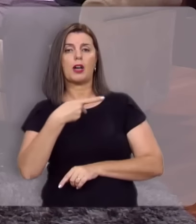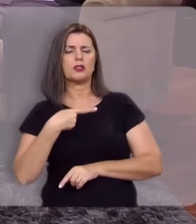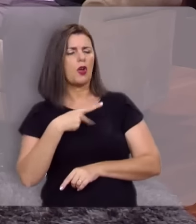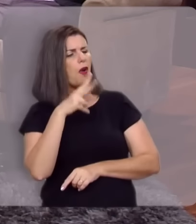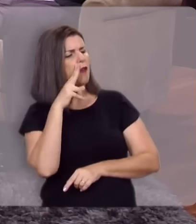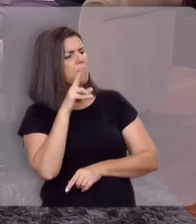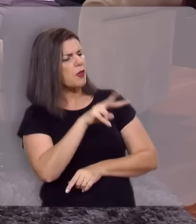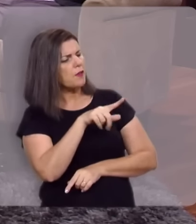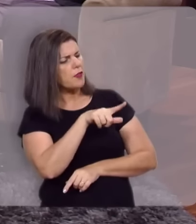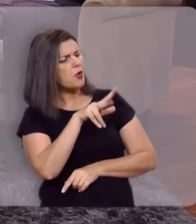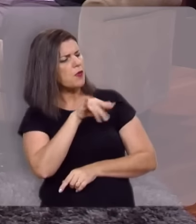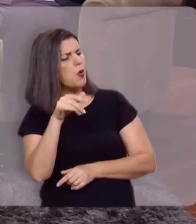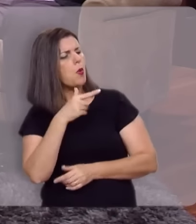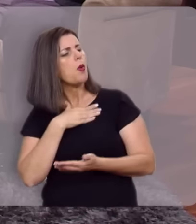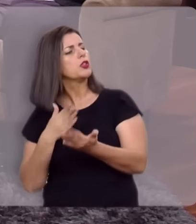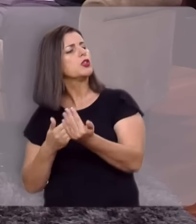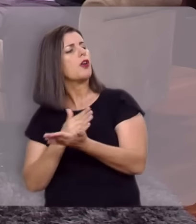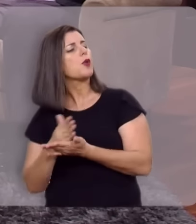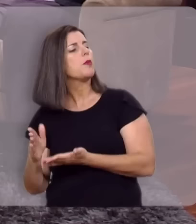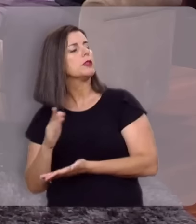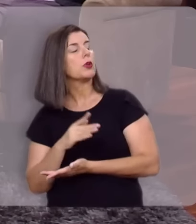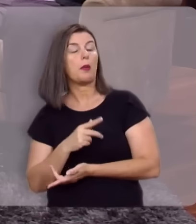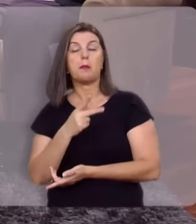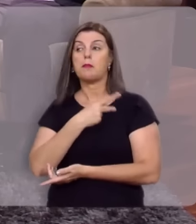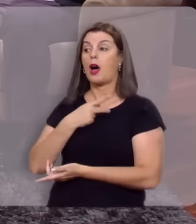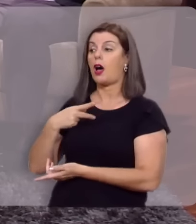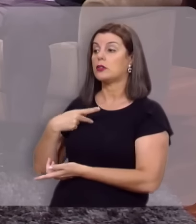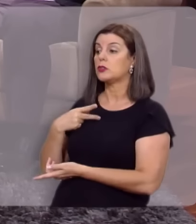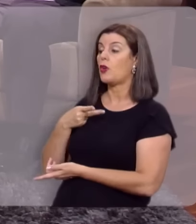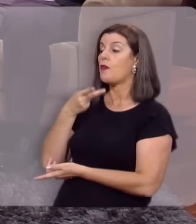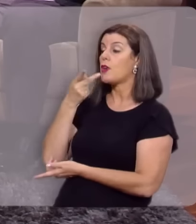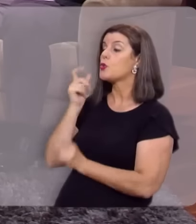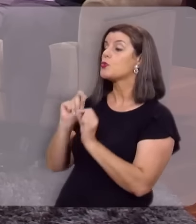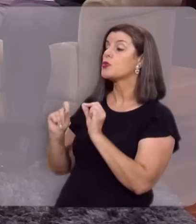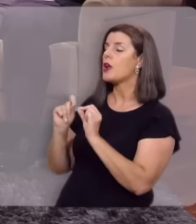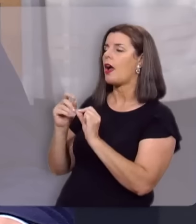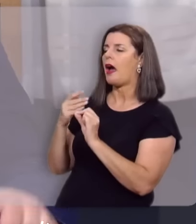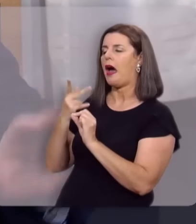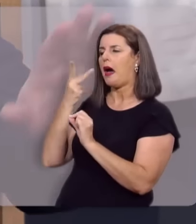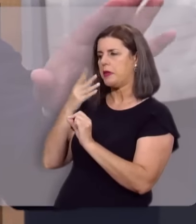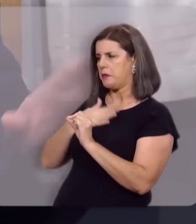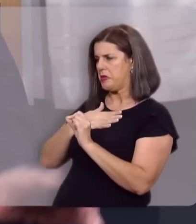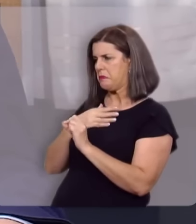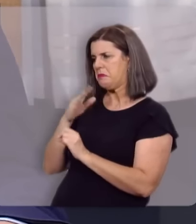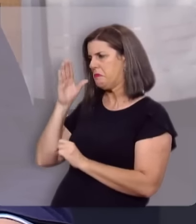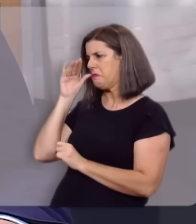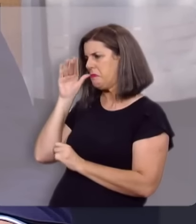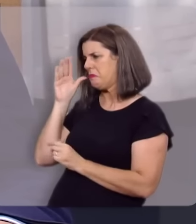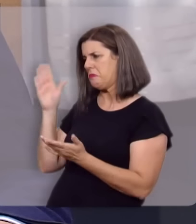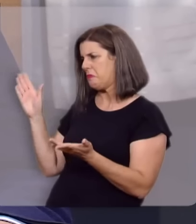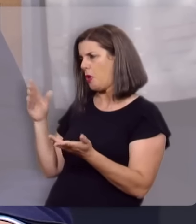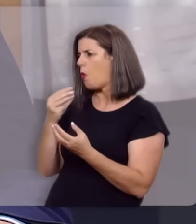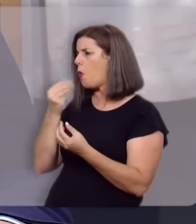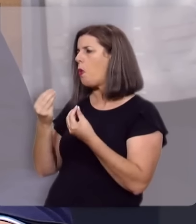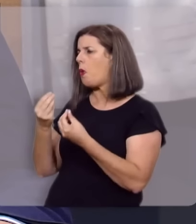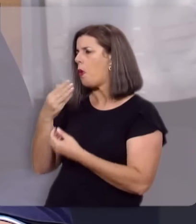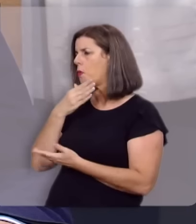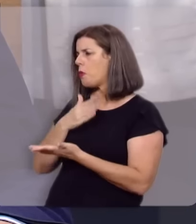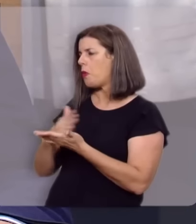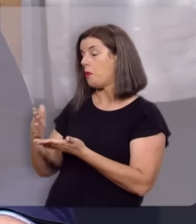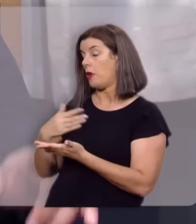presbiteriano muito antigo, você viu como aquele jovem começou? E aquele pastor presbiteriano disse, a mim não me interessa como um